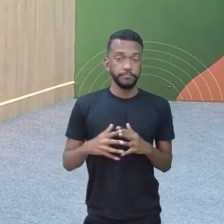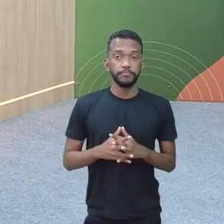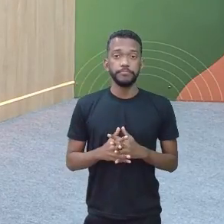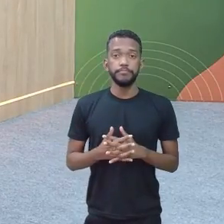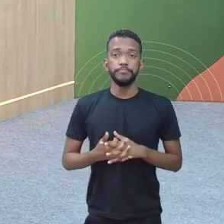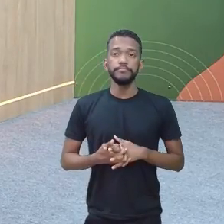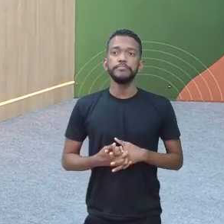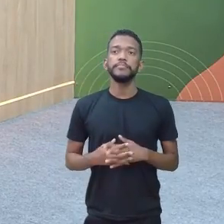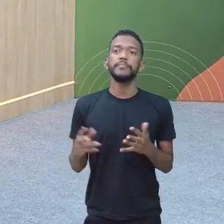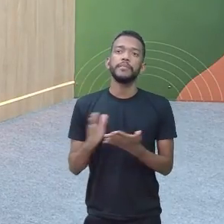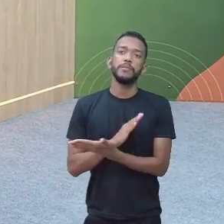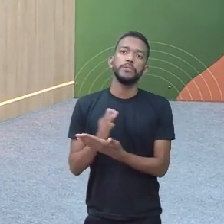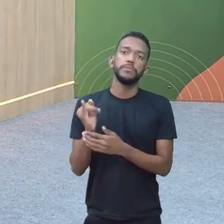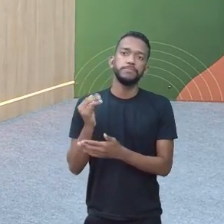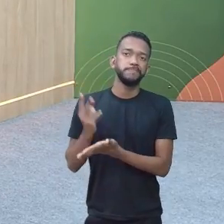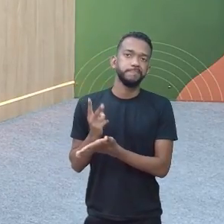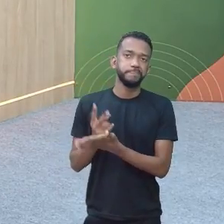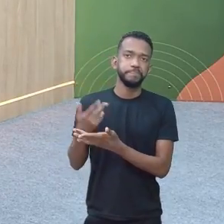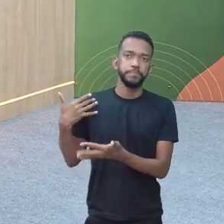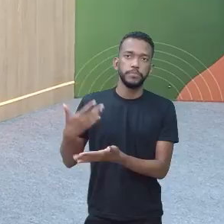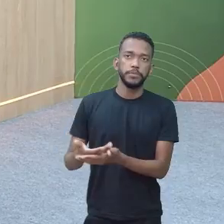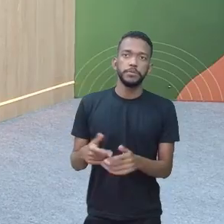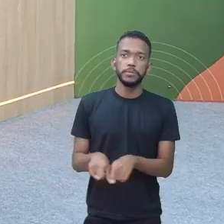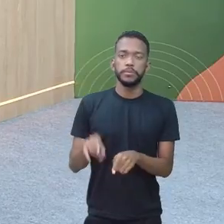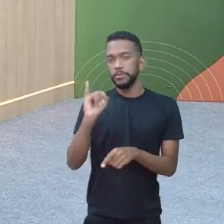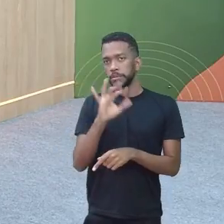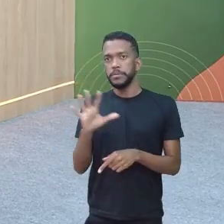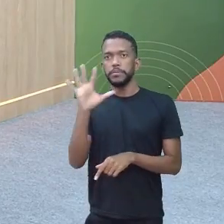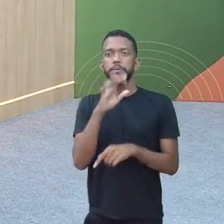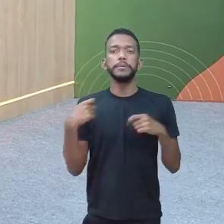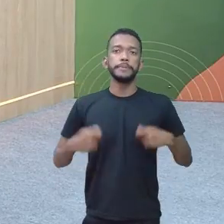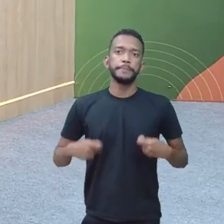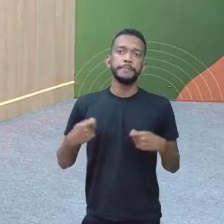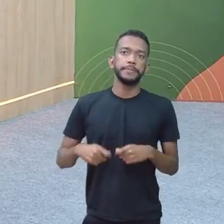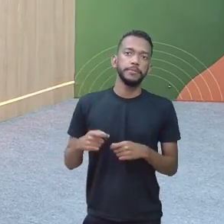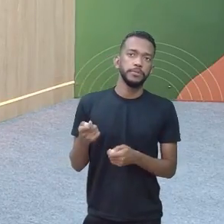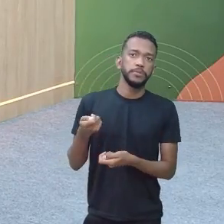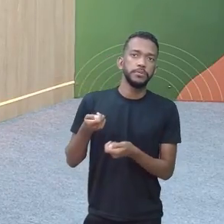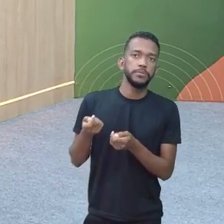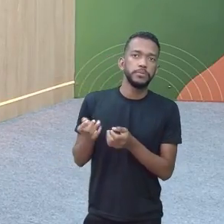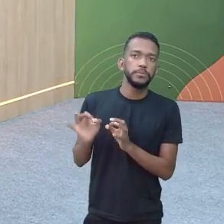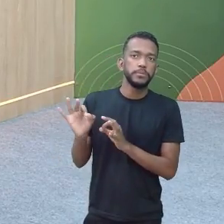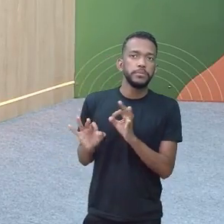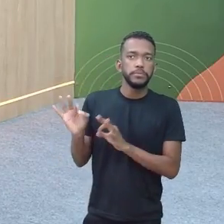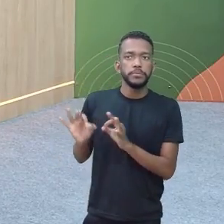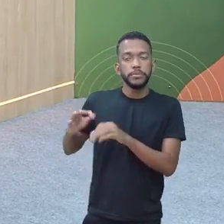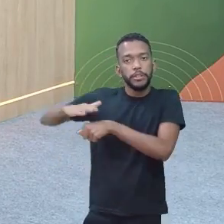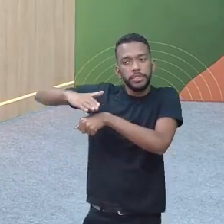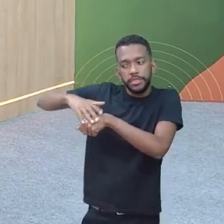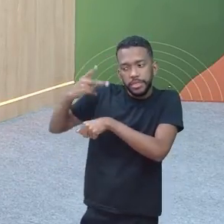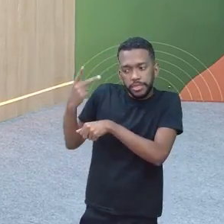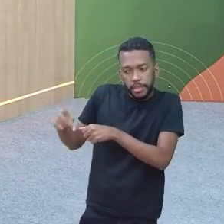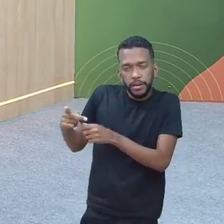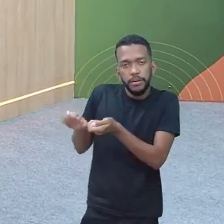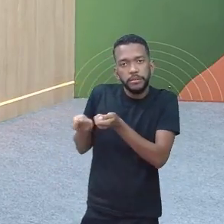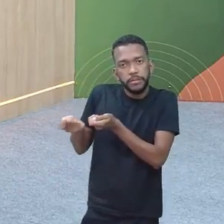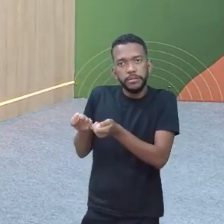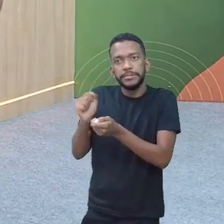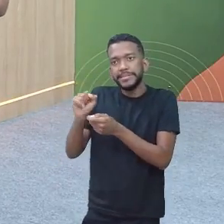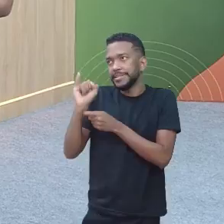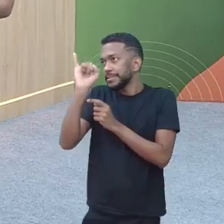como, por exemplo, o uso da imagem, né? E a imagem, ela precisa contar a história por si mesma, na ausência de